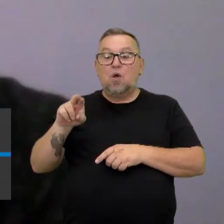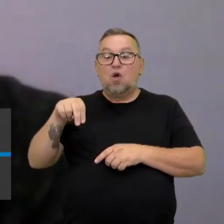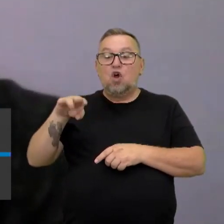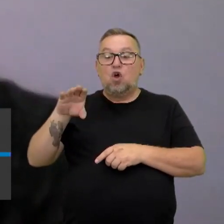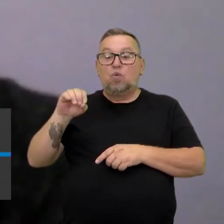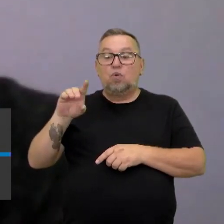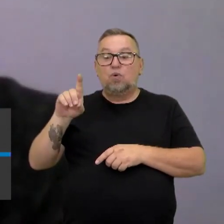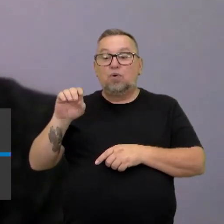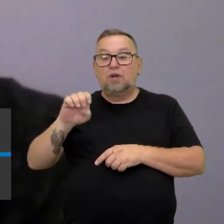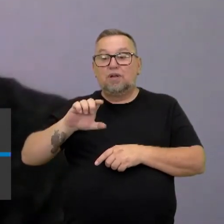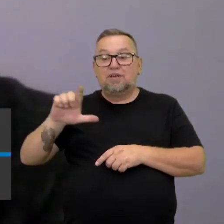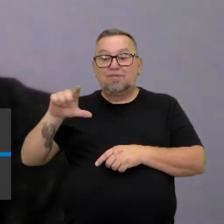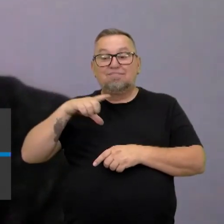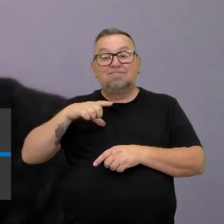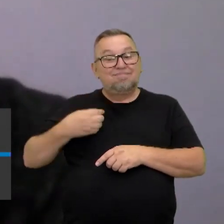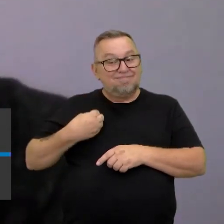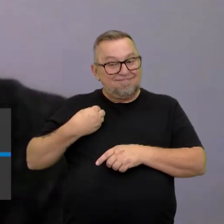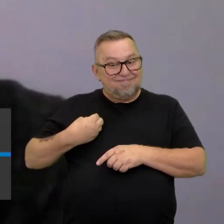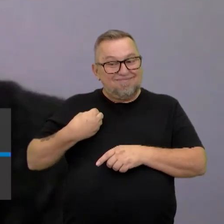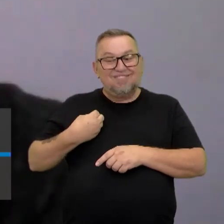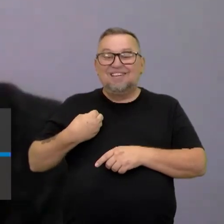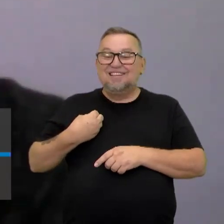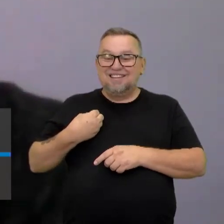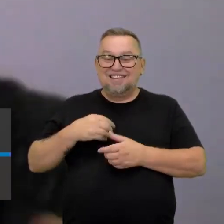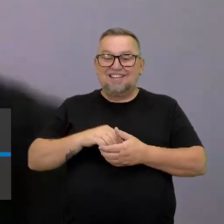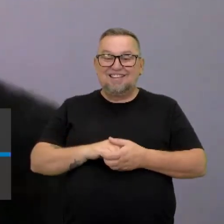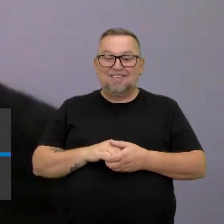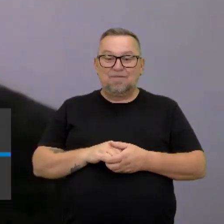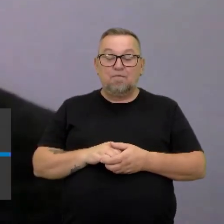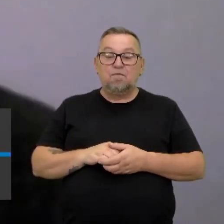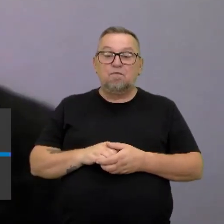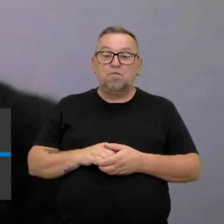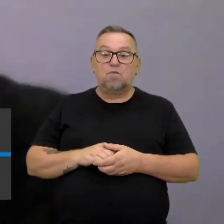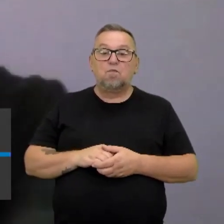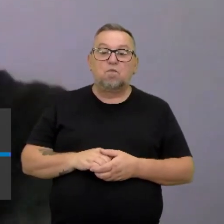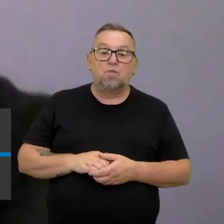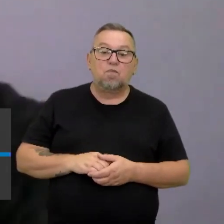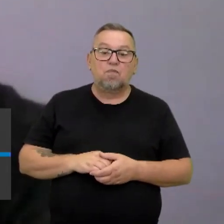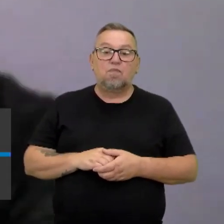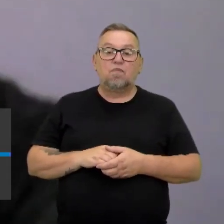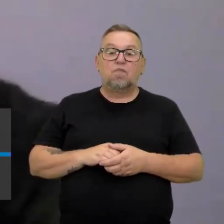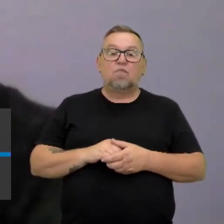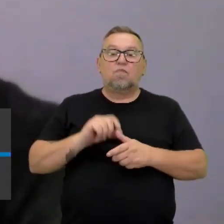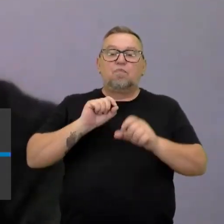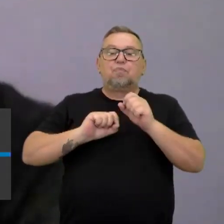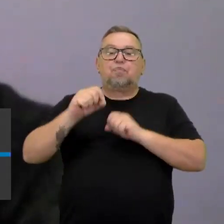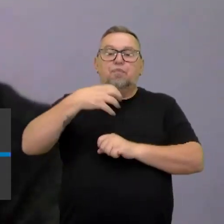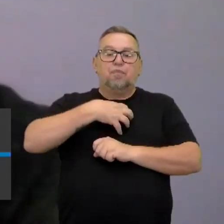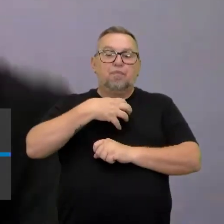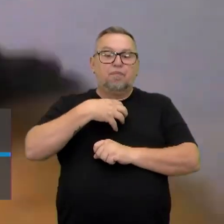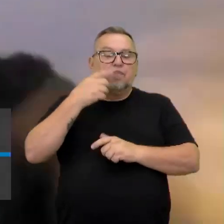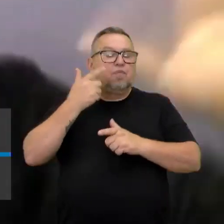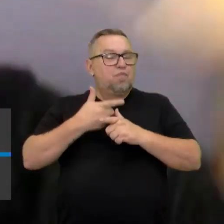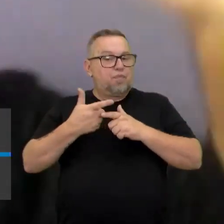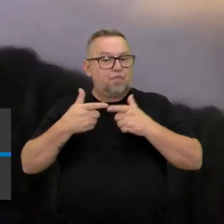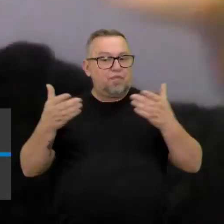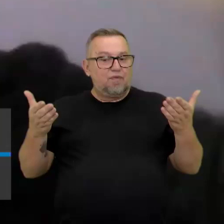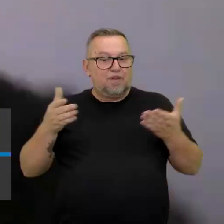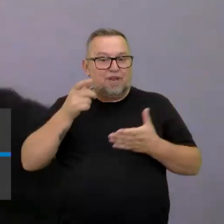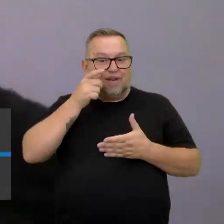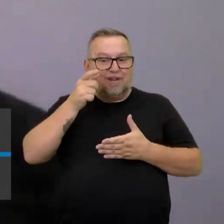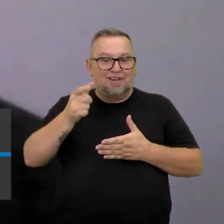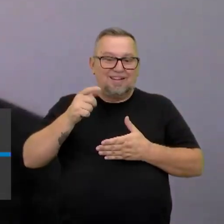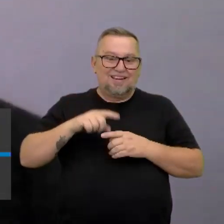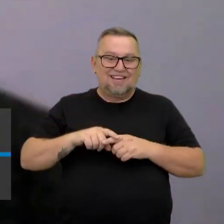Daniel, que estão presentes aí conosco também. Tá certo? Vivi, Oi. vamos dar uma olhadinha numa situação, um problema que nós temos. Eu fiquei até